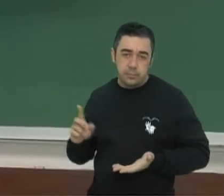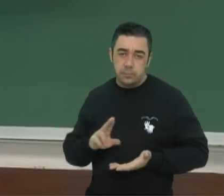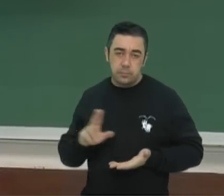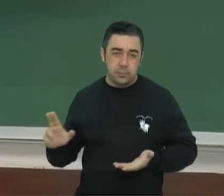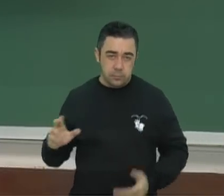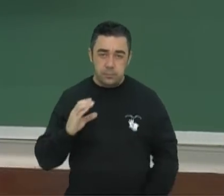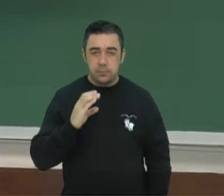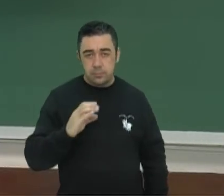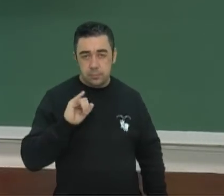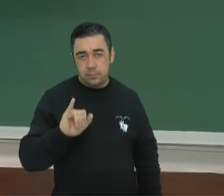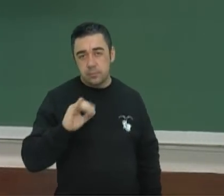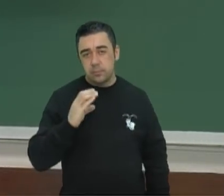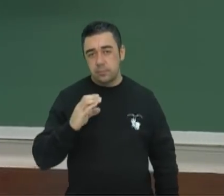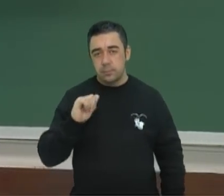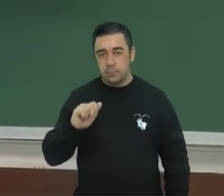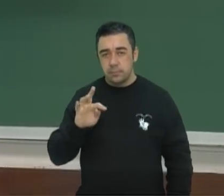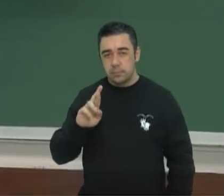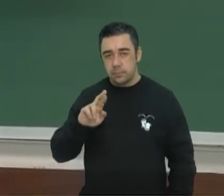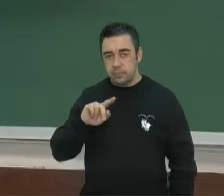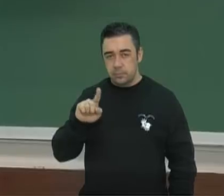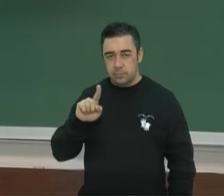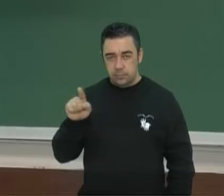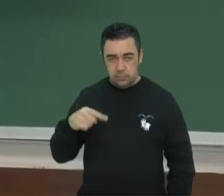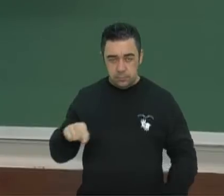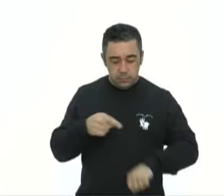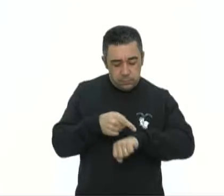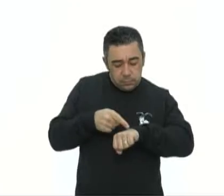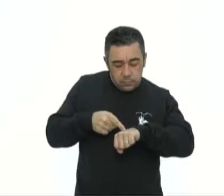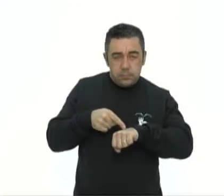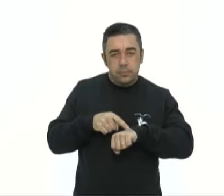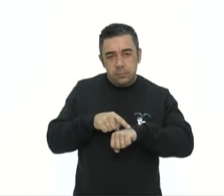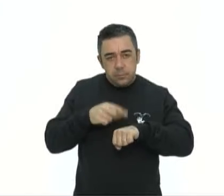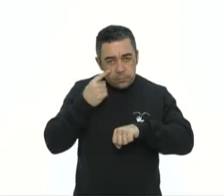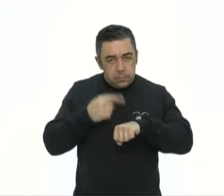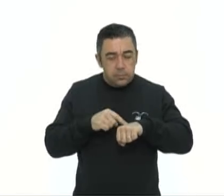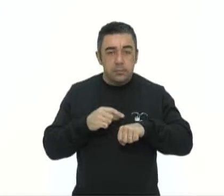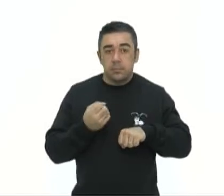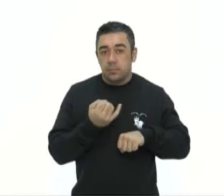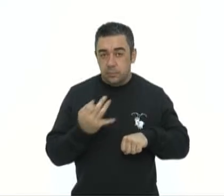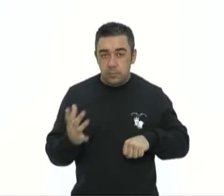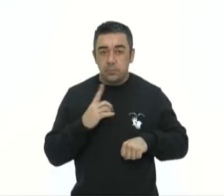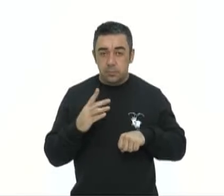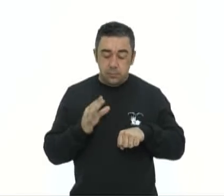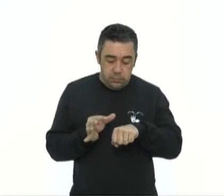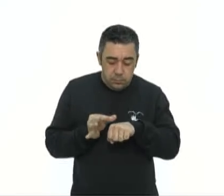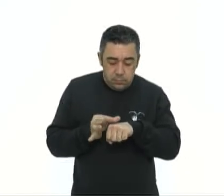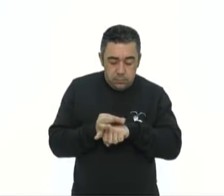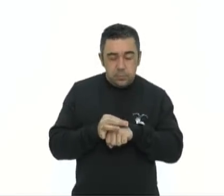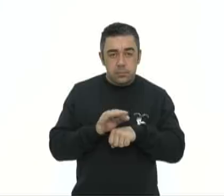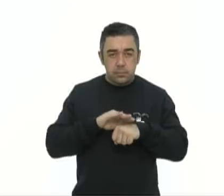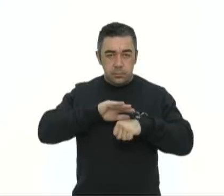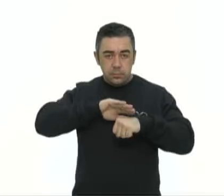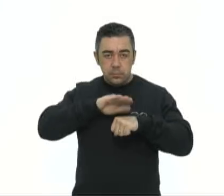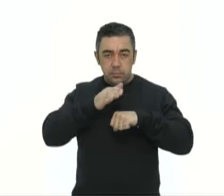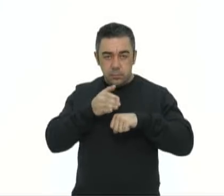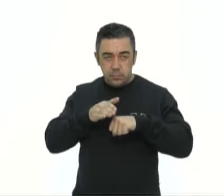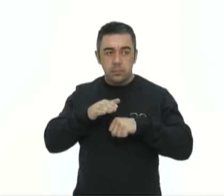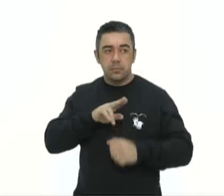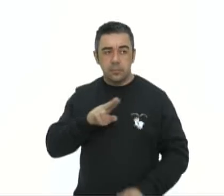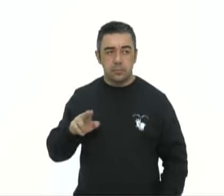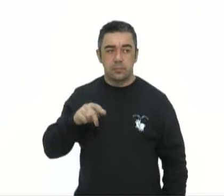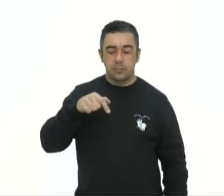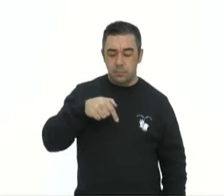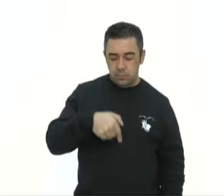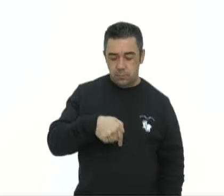chamar de cicatriz, tá? Em algumas pessoas pode haver acúmulo desse colágeno, né, formando uma elevação chamada queloide.